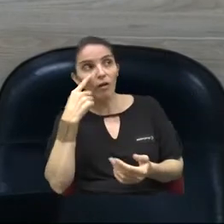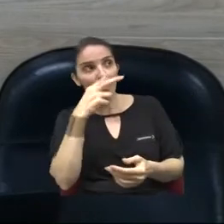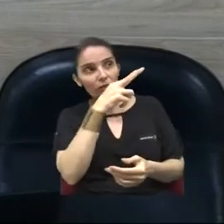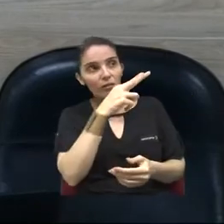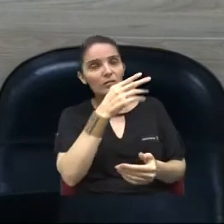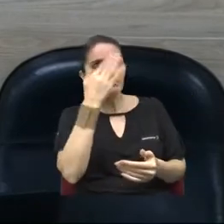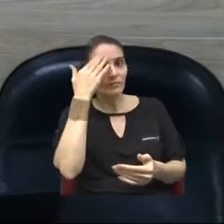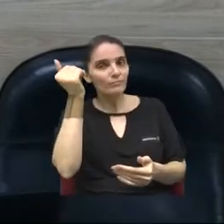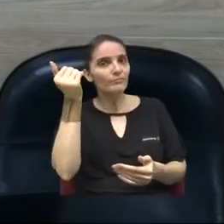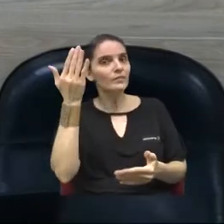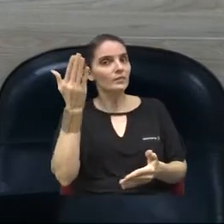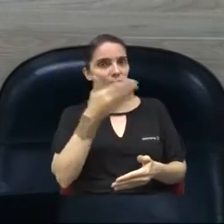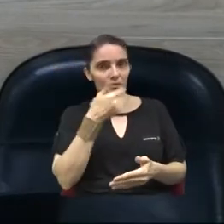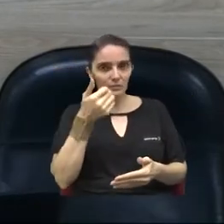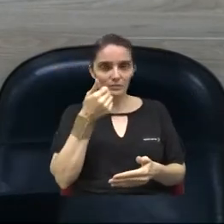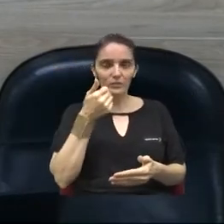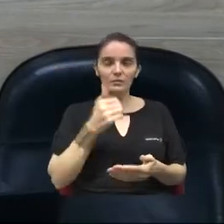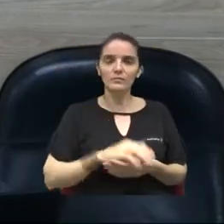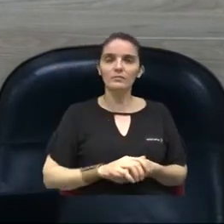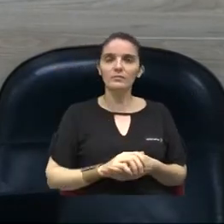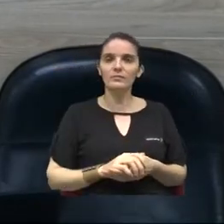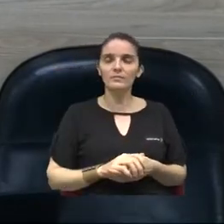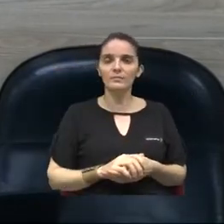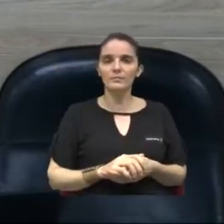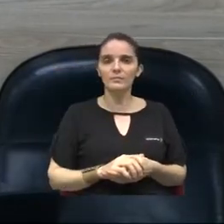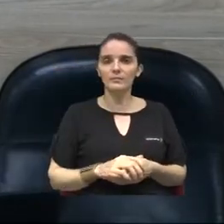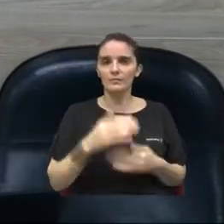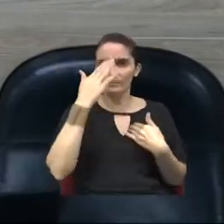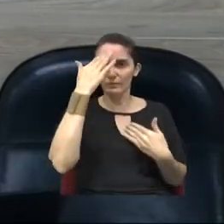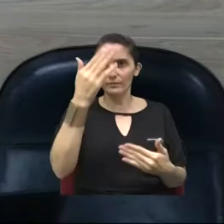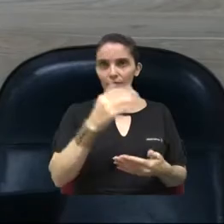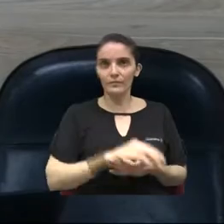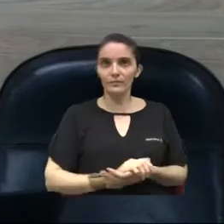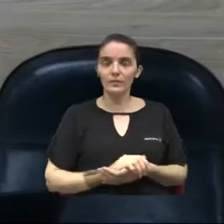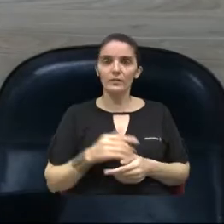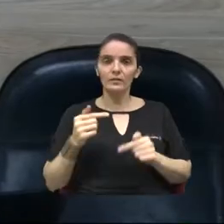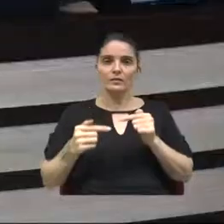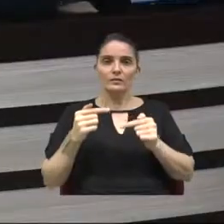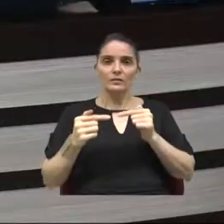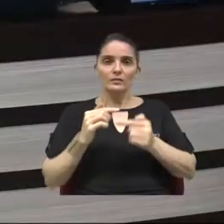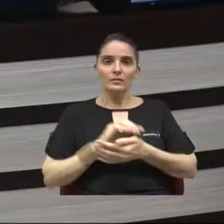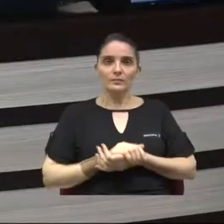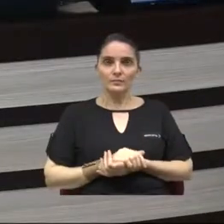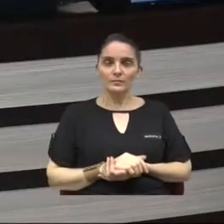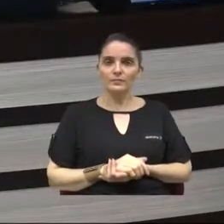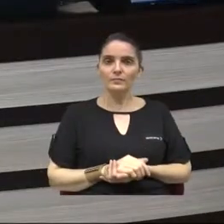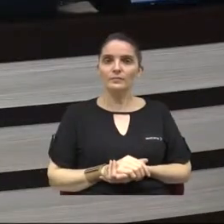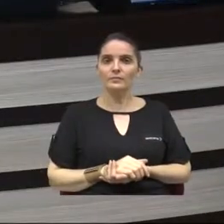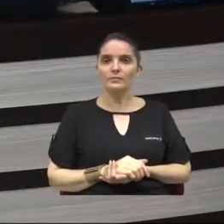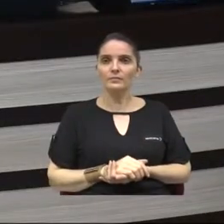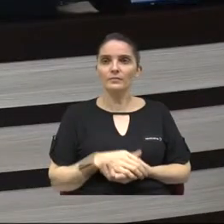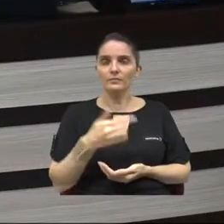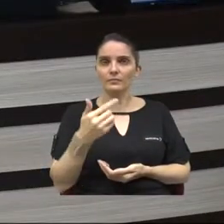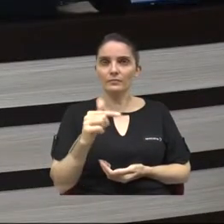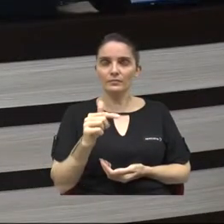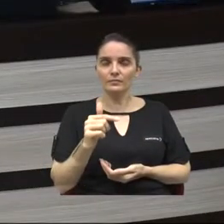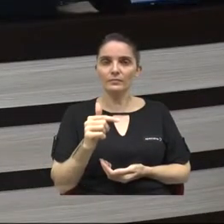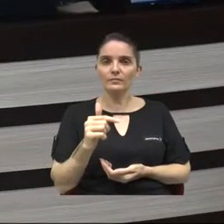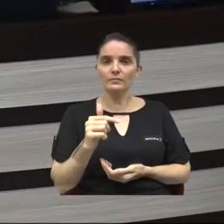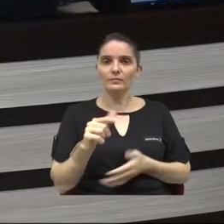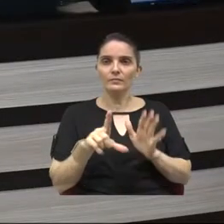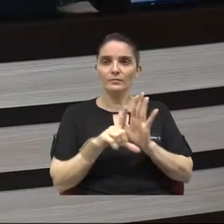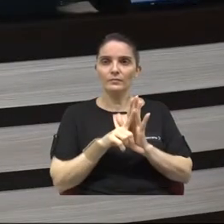acompanhamento especializado na hora de fazer uso de qualquer substância. Obrigado. Continua a discussão. Não havendo, a